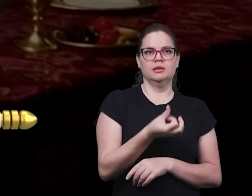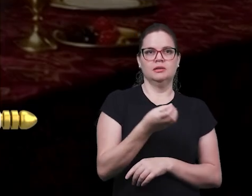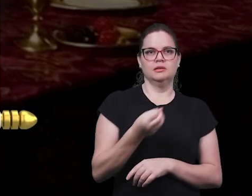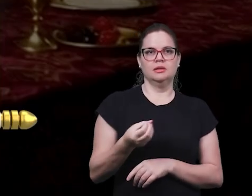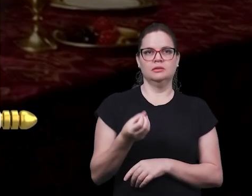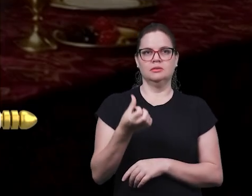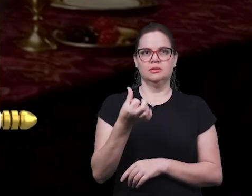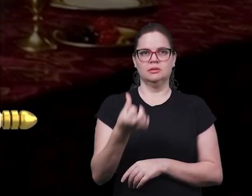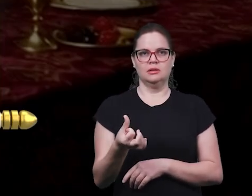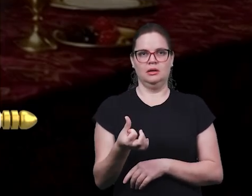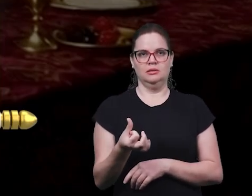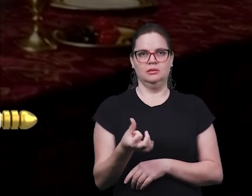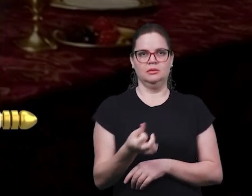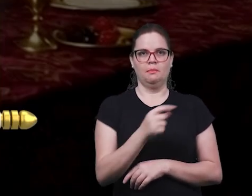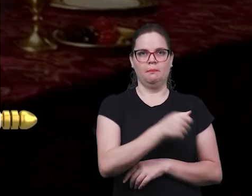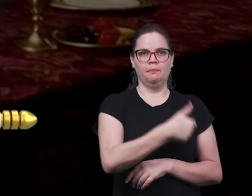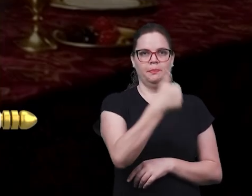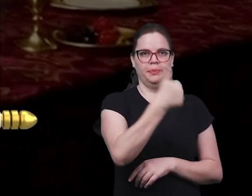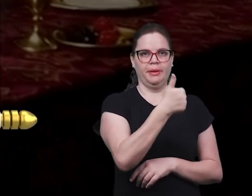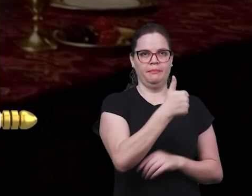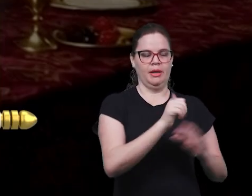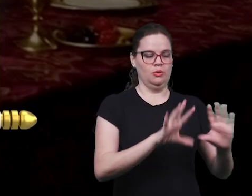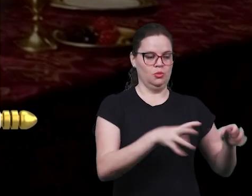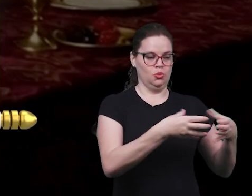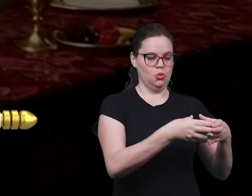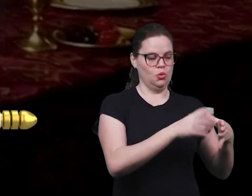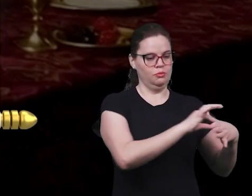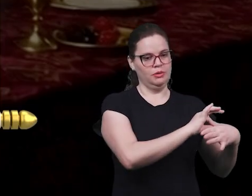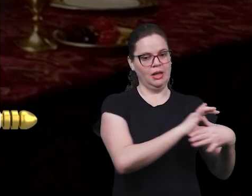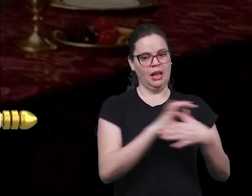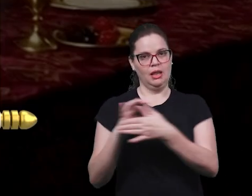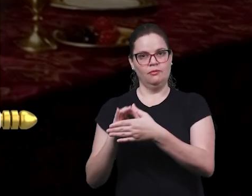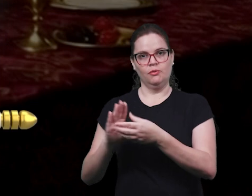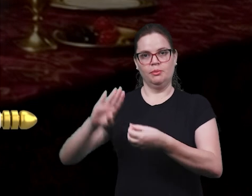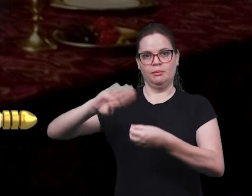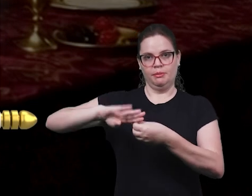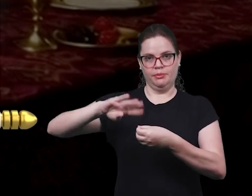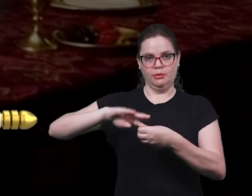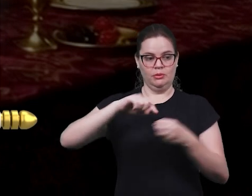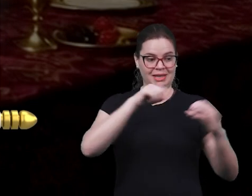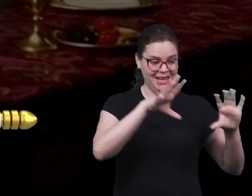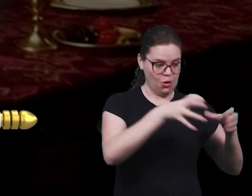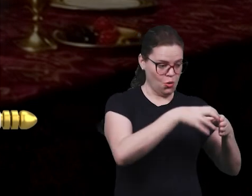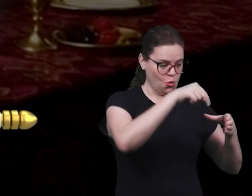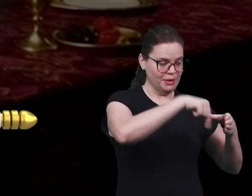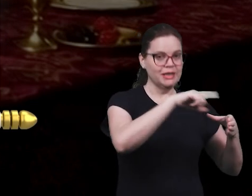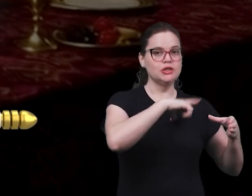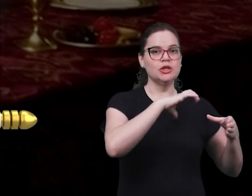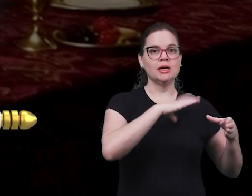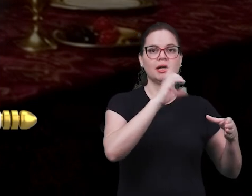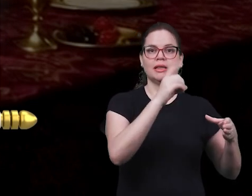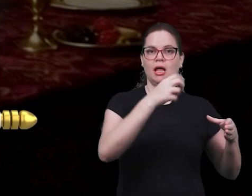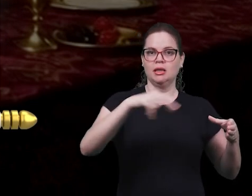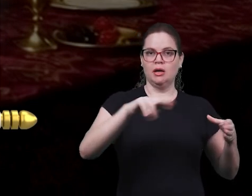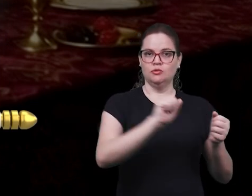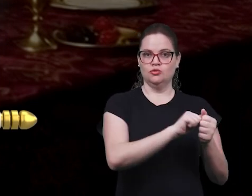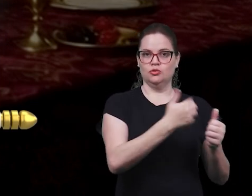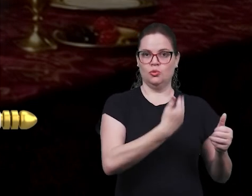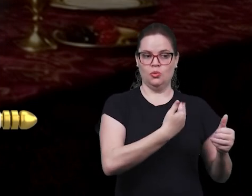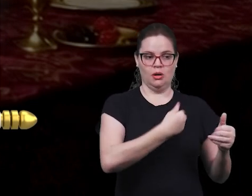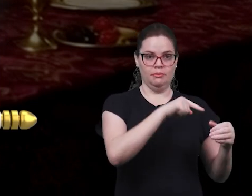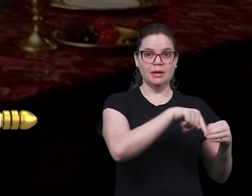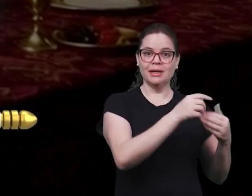606 aconteceu a primeira deportação para a Babilônia e Daniel foi levado. Iniciou o cativeiro. Observem